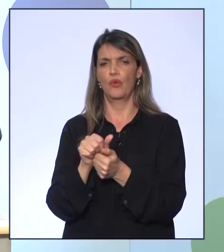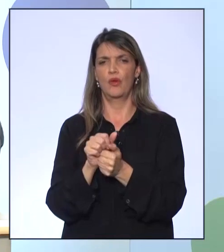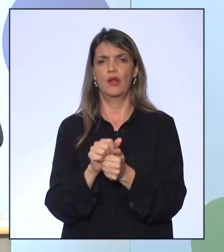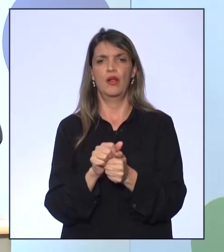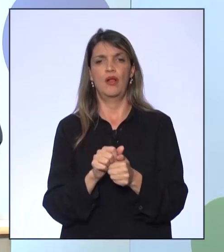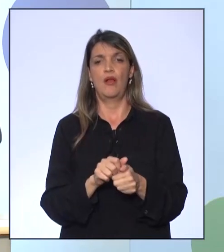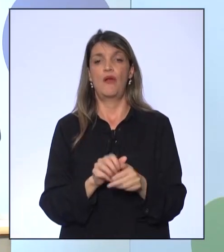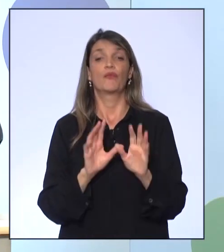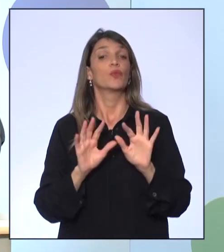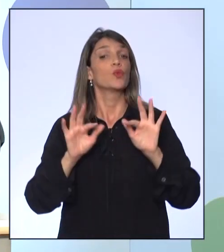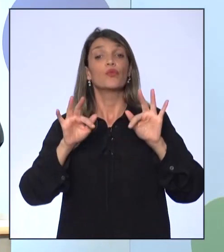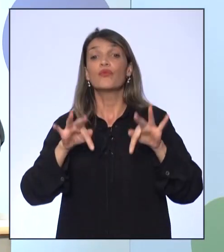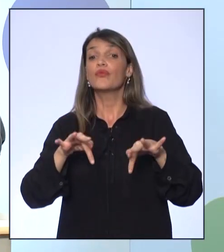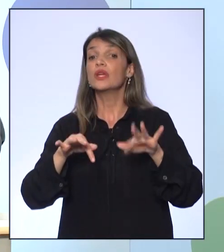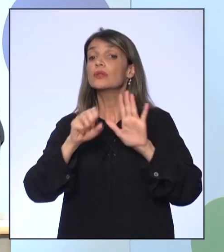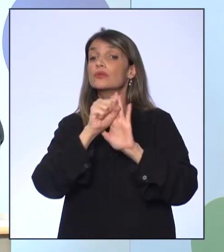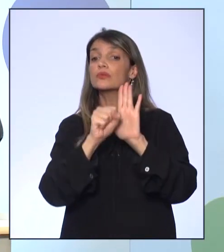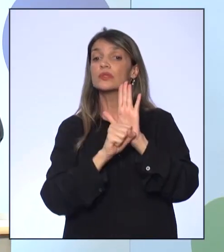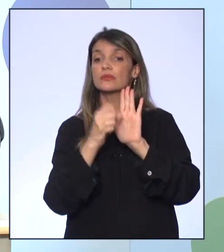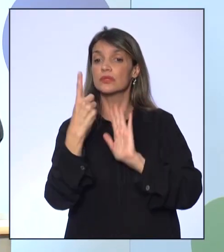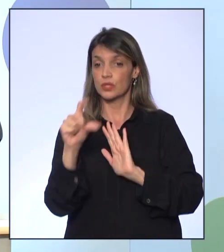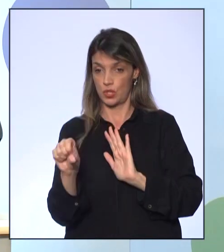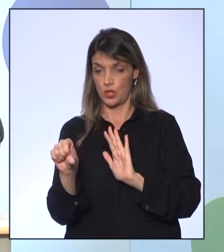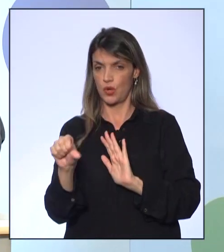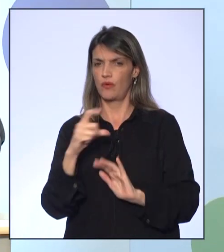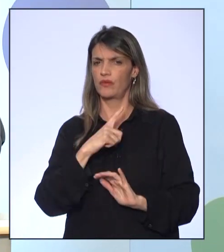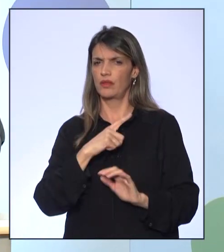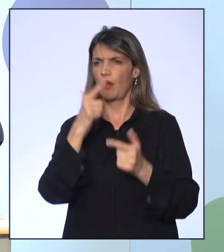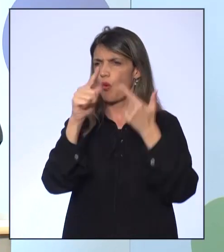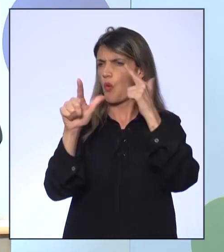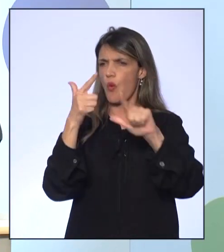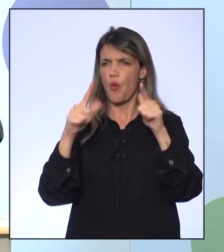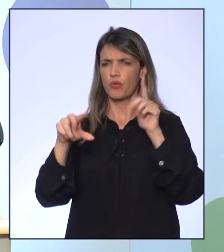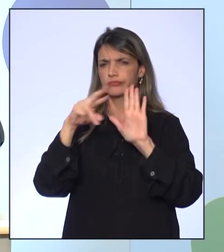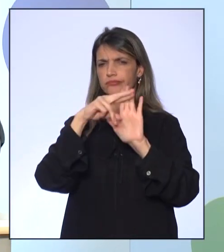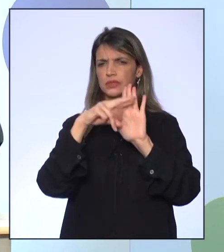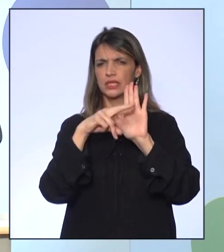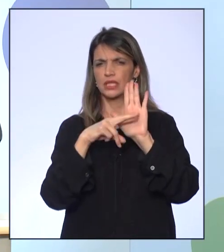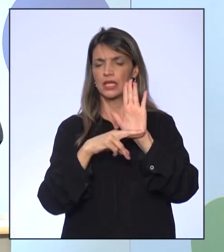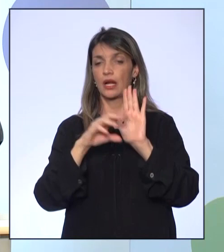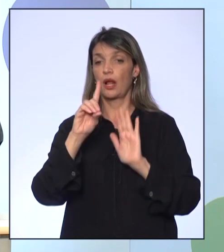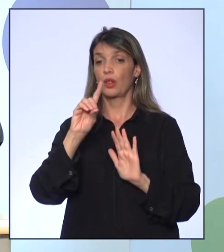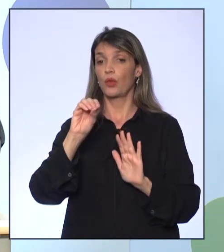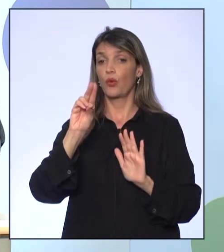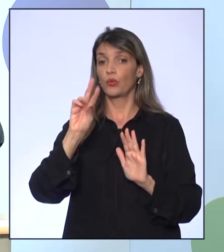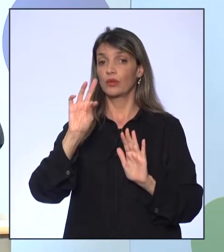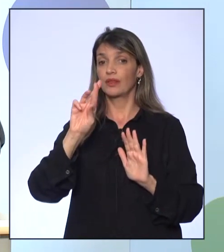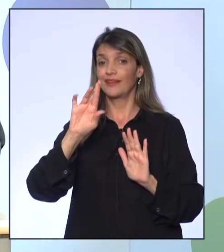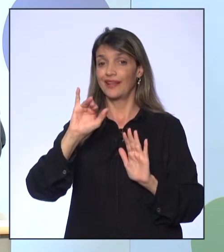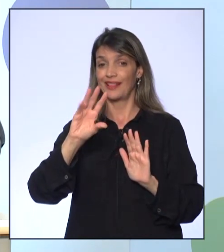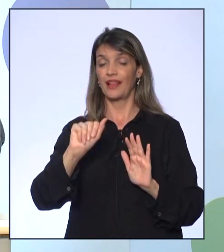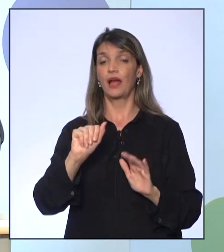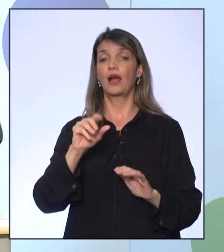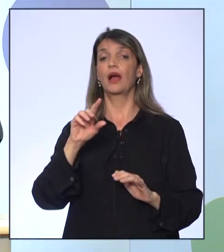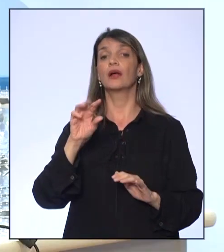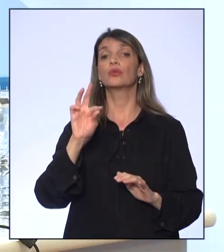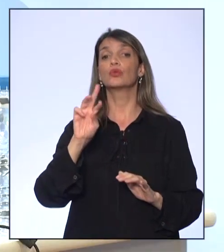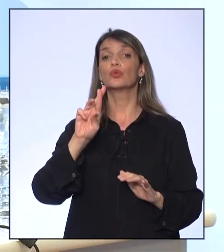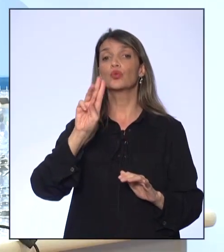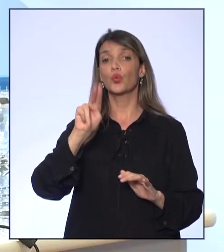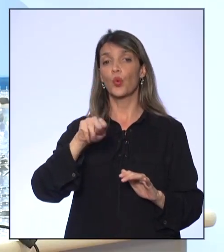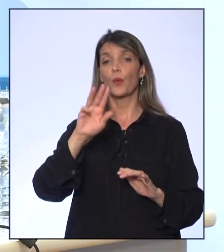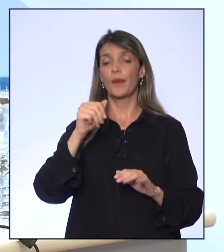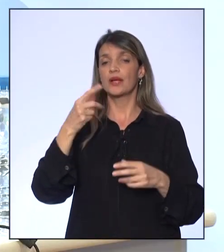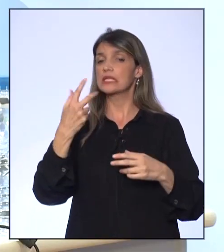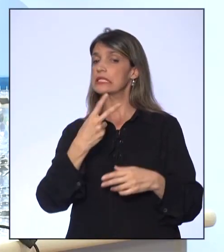vocês, no século XIX. Nós temos outras doutrinas, a doutrina de Truman, que foi da Segunda Guerra Mundial.